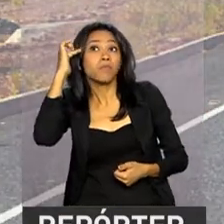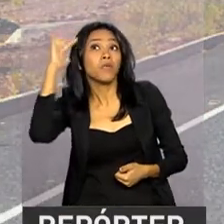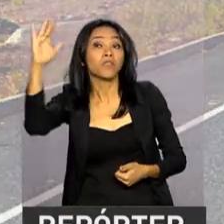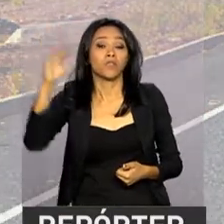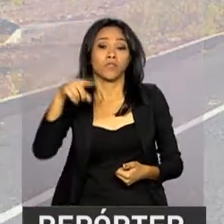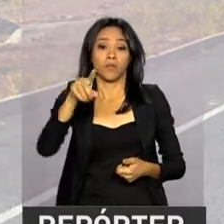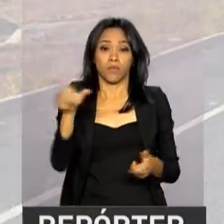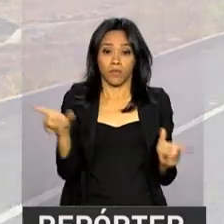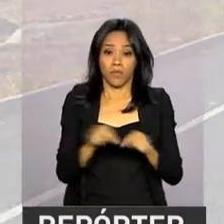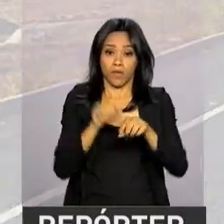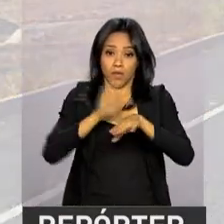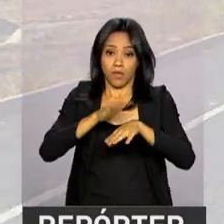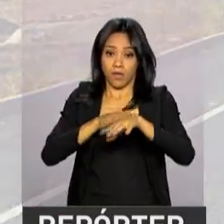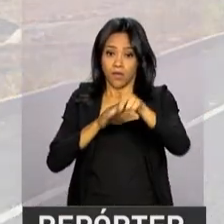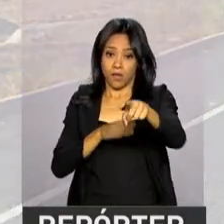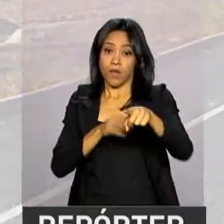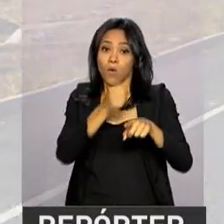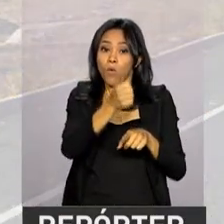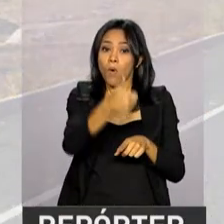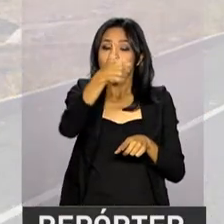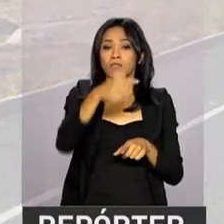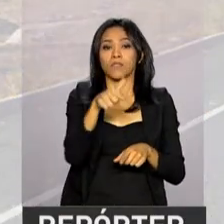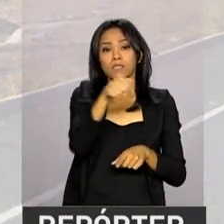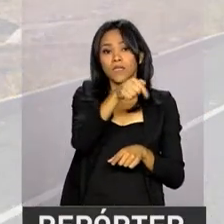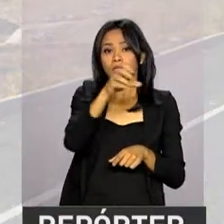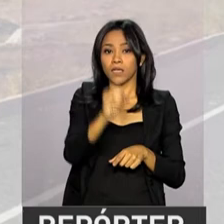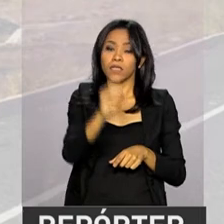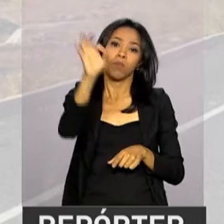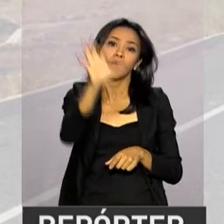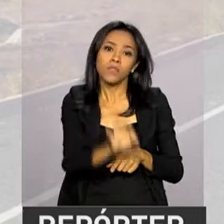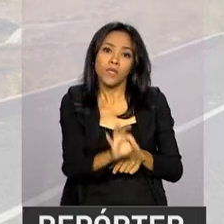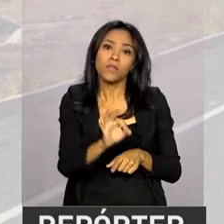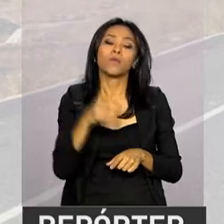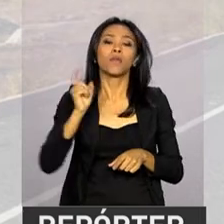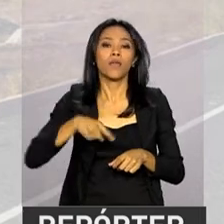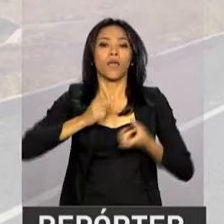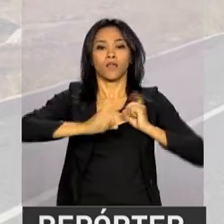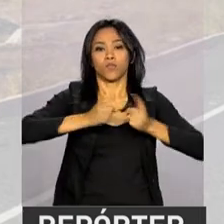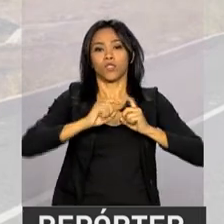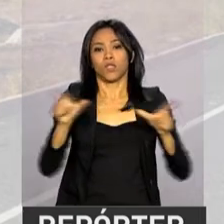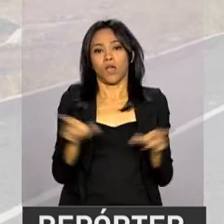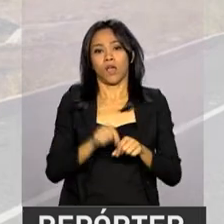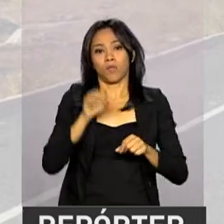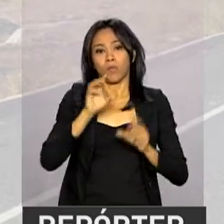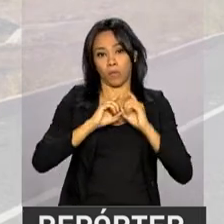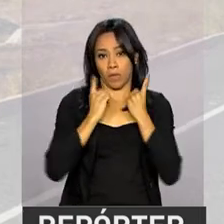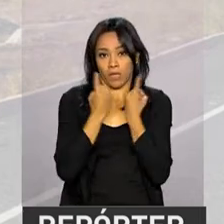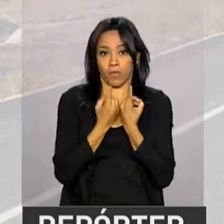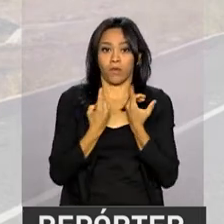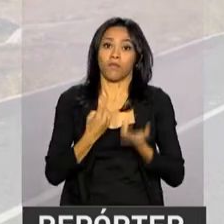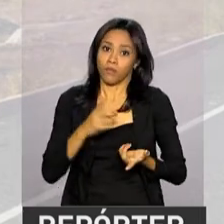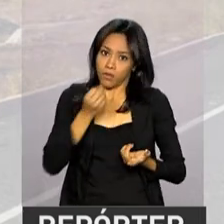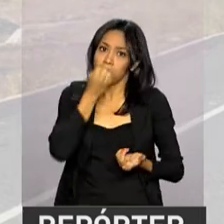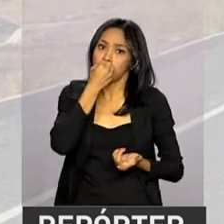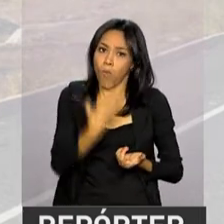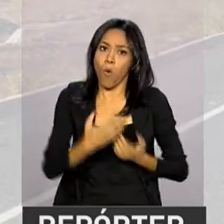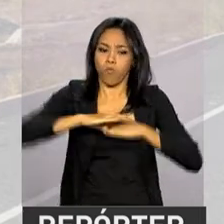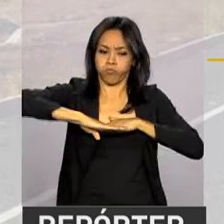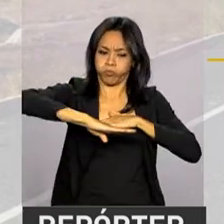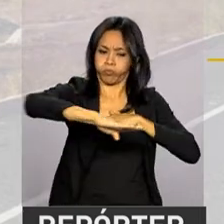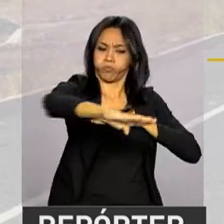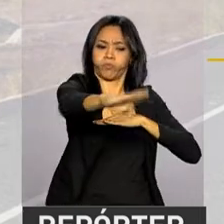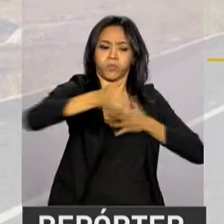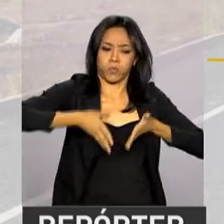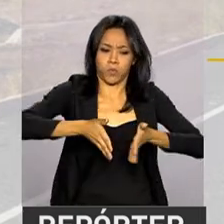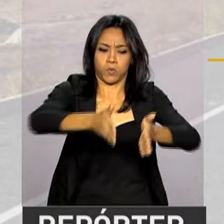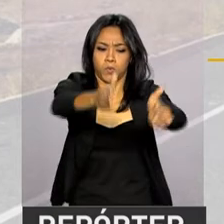icm quase 70% das rodovias administradas pelo denit apresentam em 2017 bom estado de manutenção